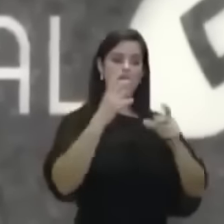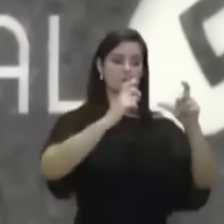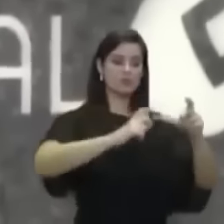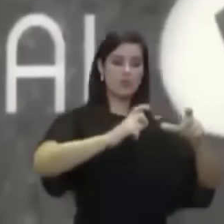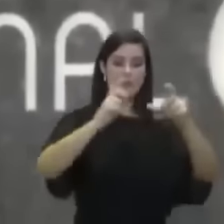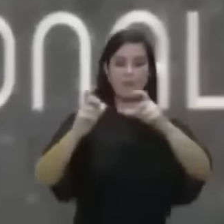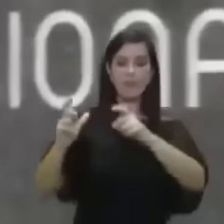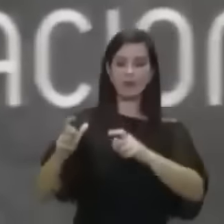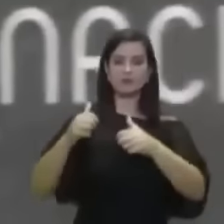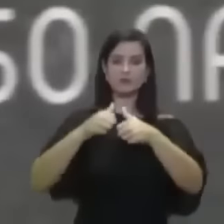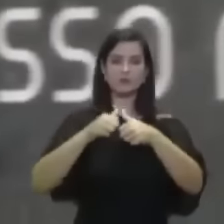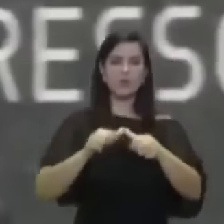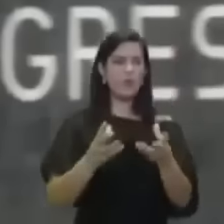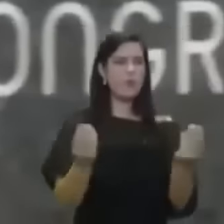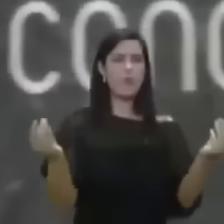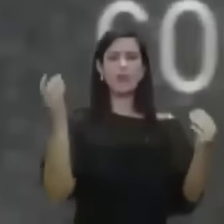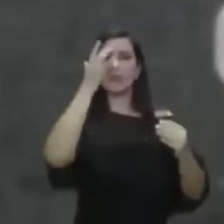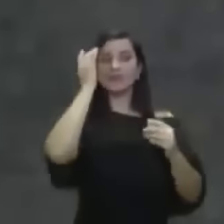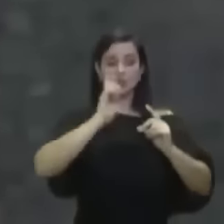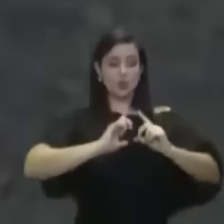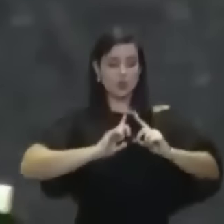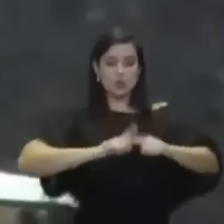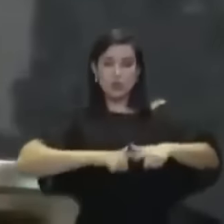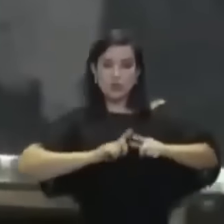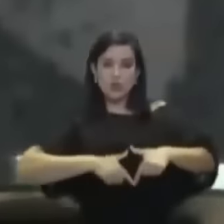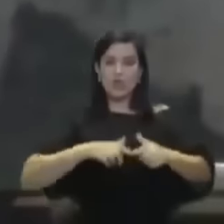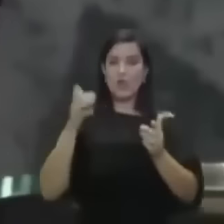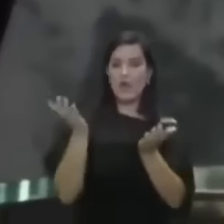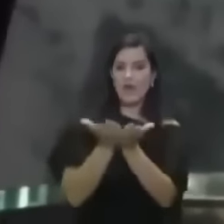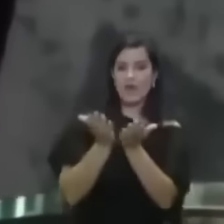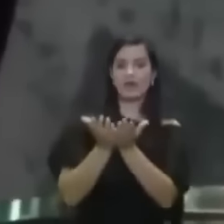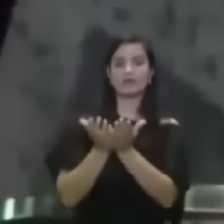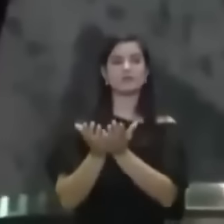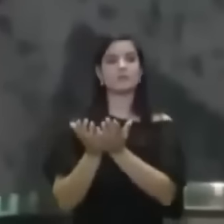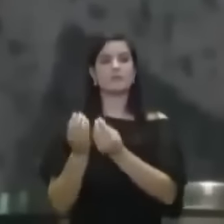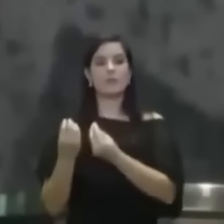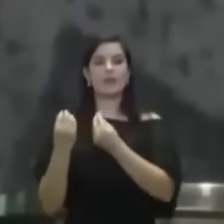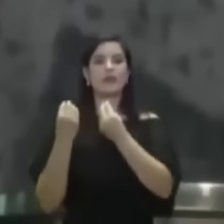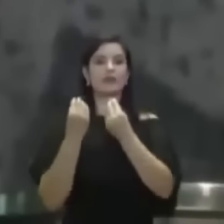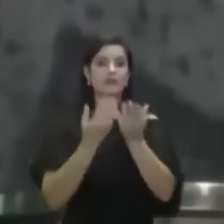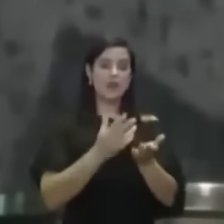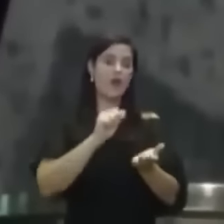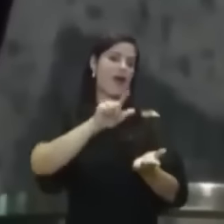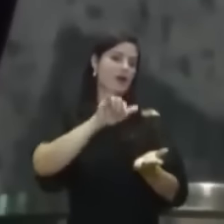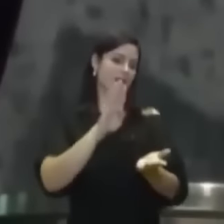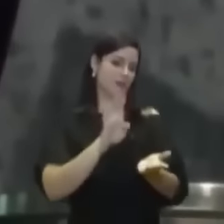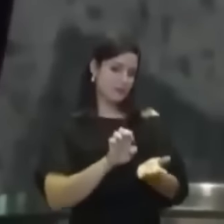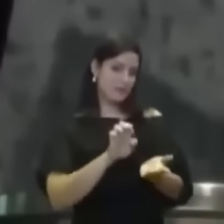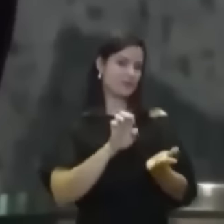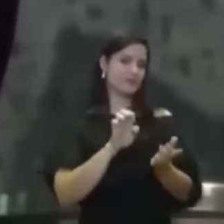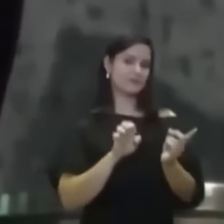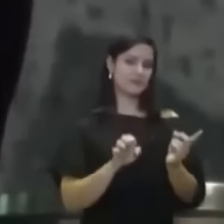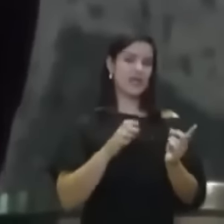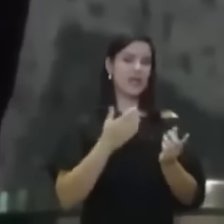restantes, densamente povoados por judeus e cristãos, dão a Nero um álibi para botar a culpa do incêndio de Roma nos crentes. Começa